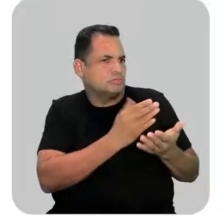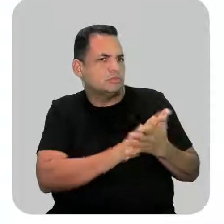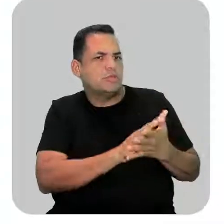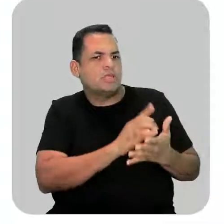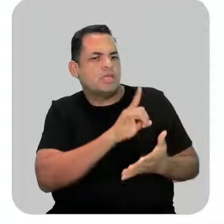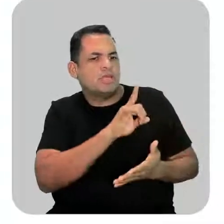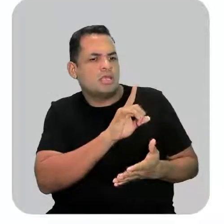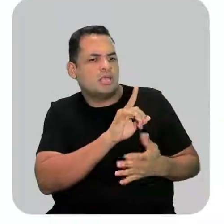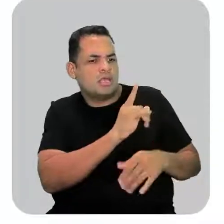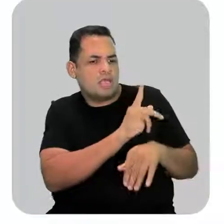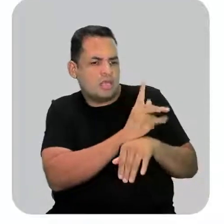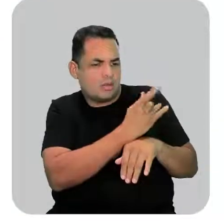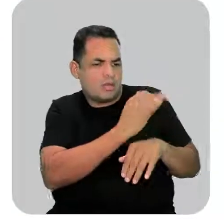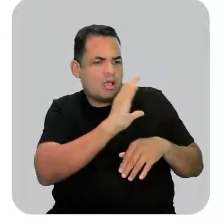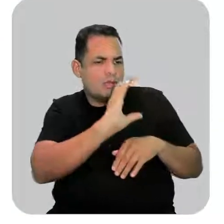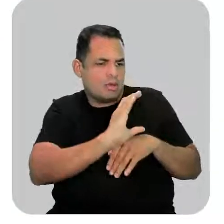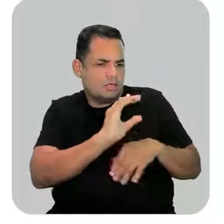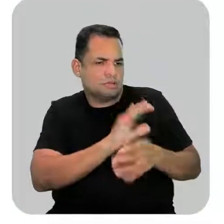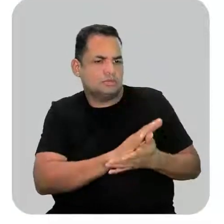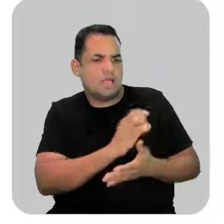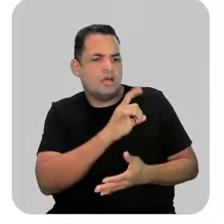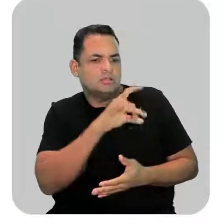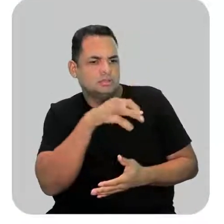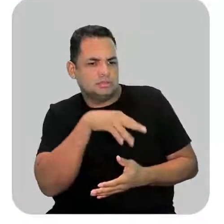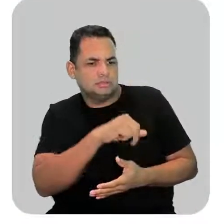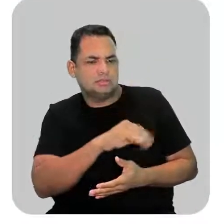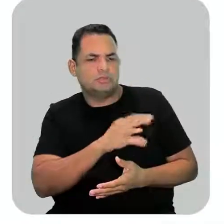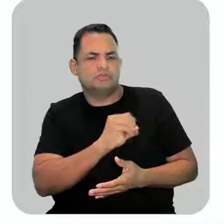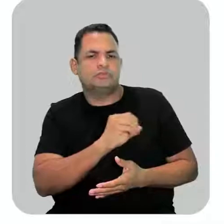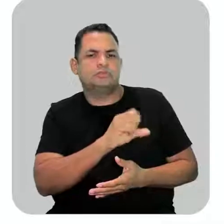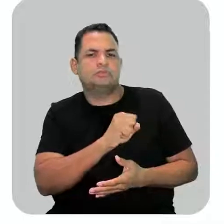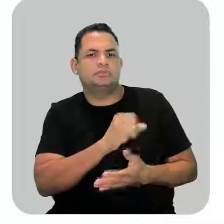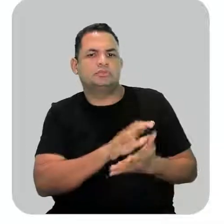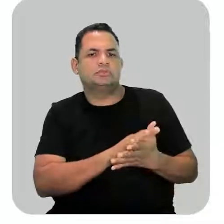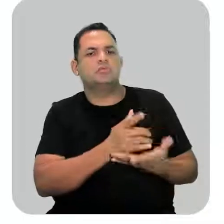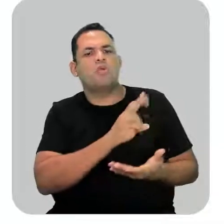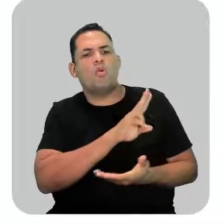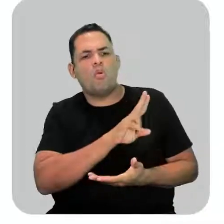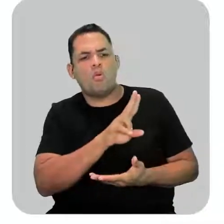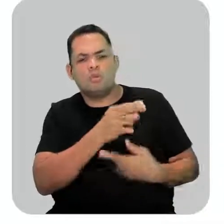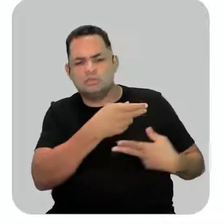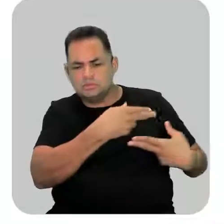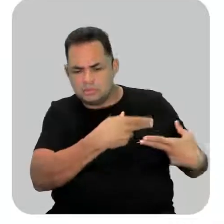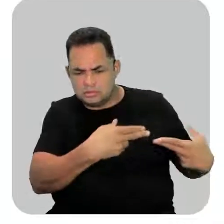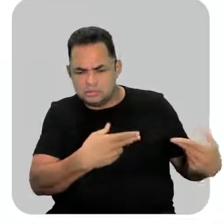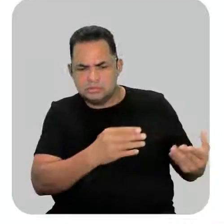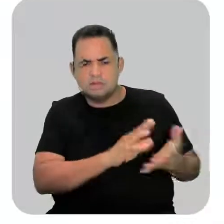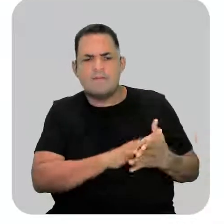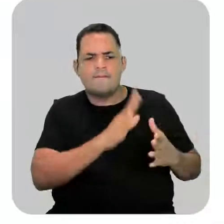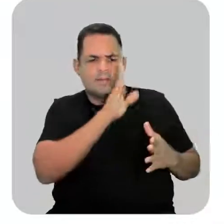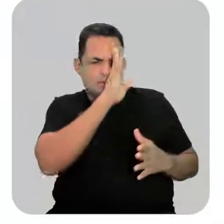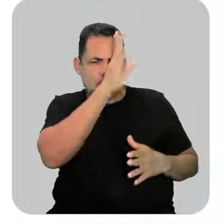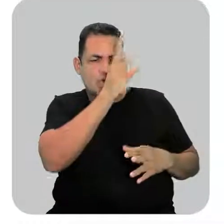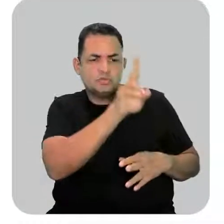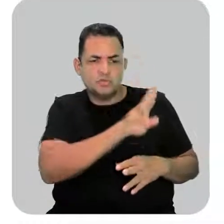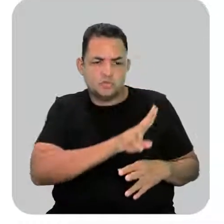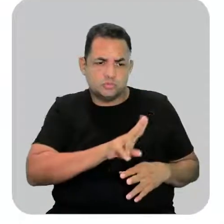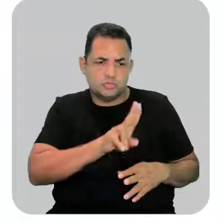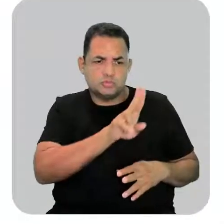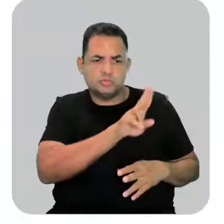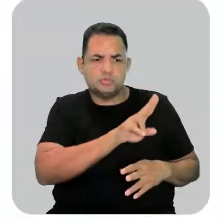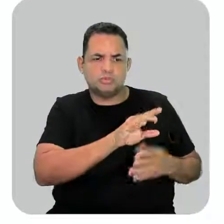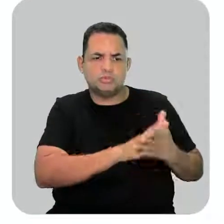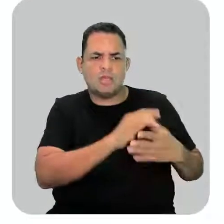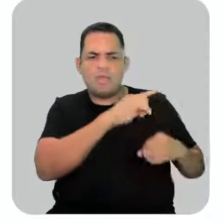alcanos, alcenos e os alcinos. Falamos sobre nomenclatura, os principais usos. E